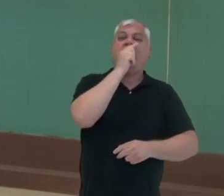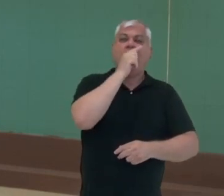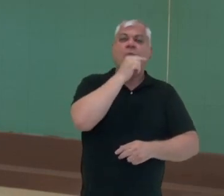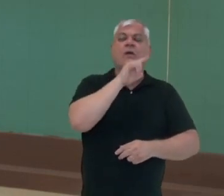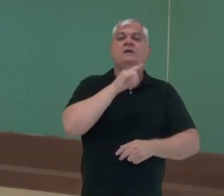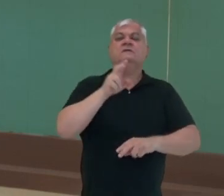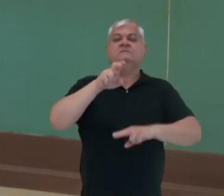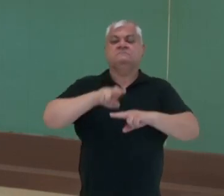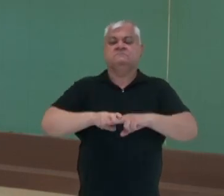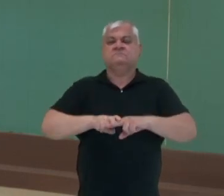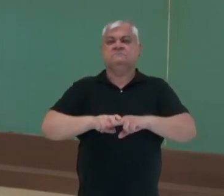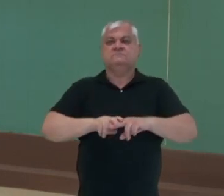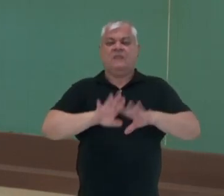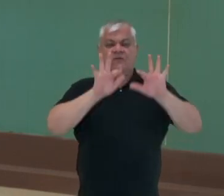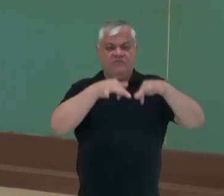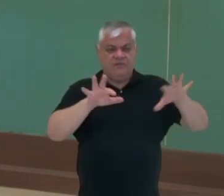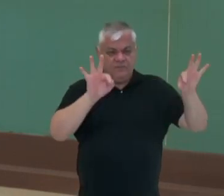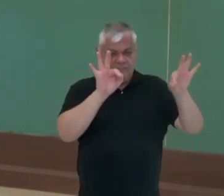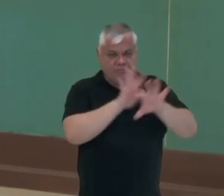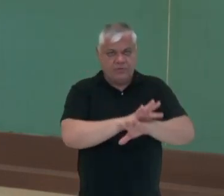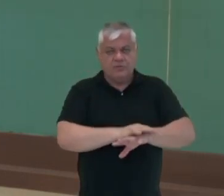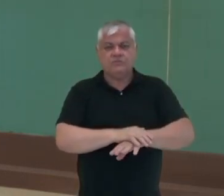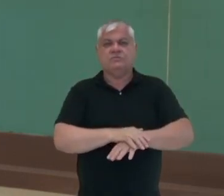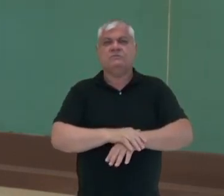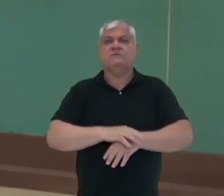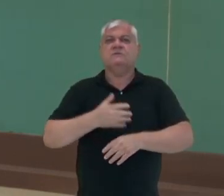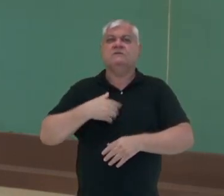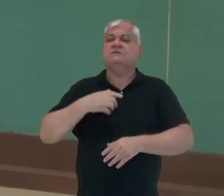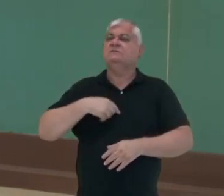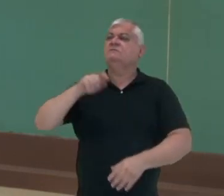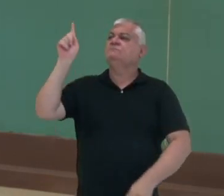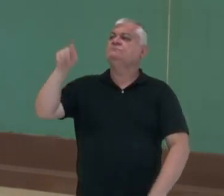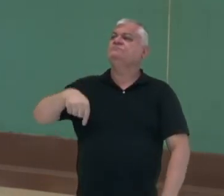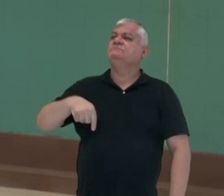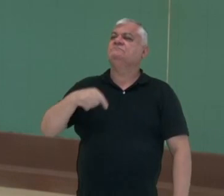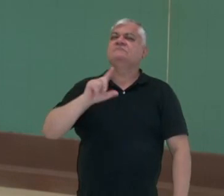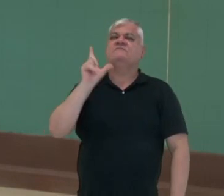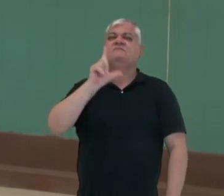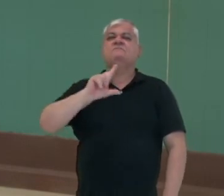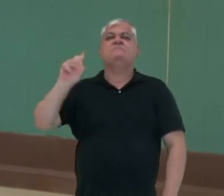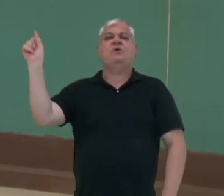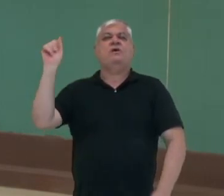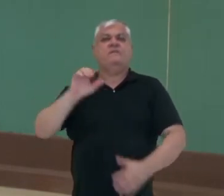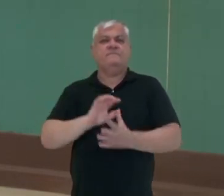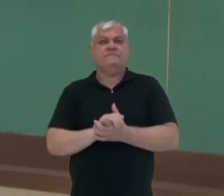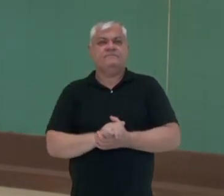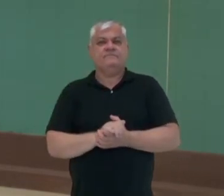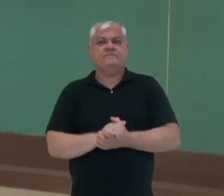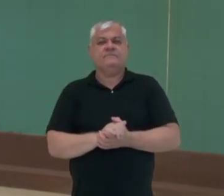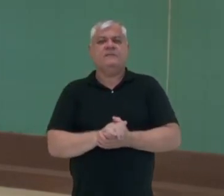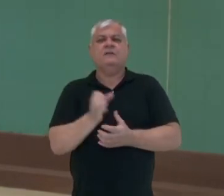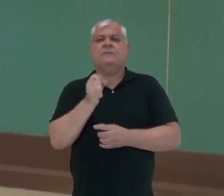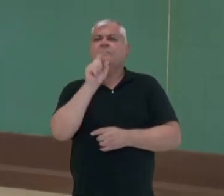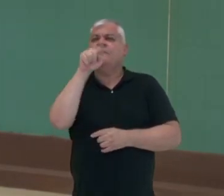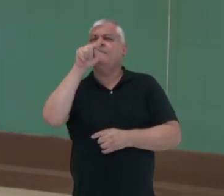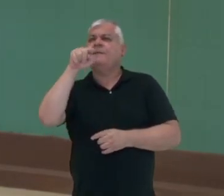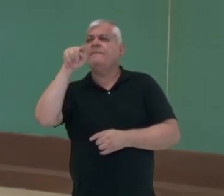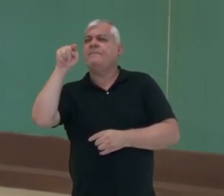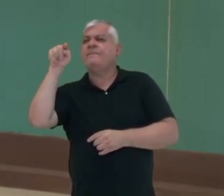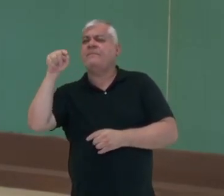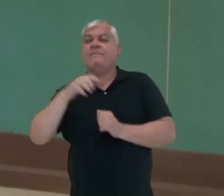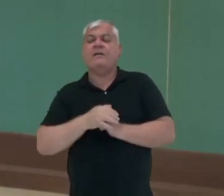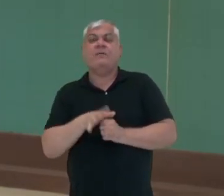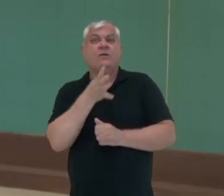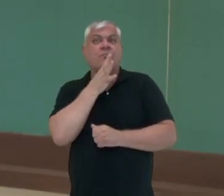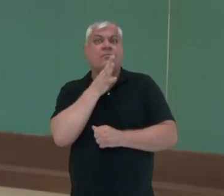No final do dia, ela terminava a performance, ia no fundo do museu, fazia um risquinho na parede para contar todo esse tempo que ela ficou. Mas o fato de conhecer tantas